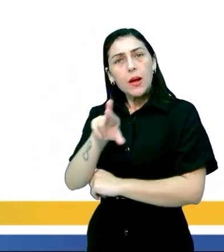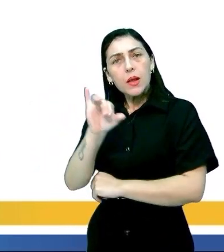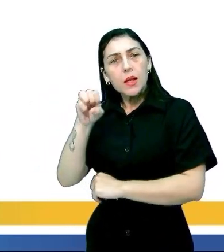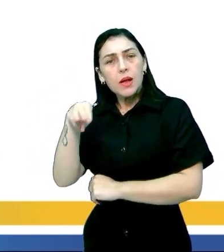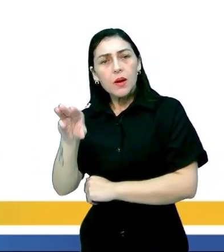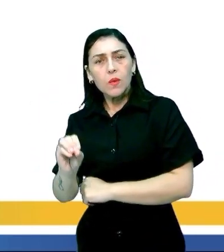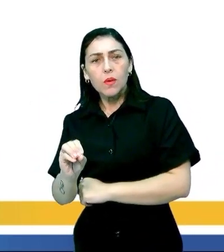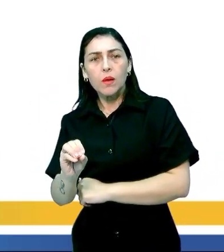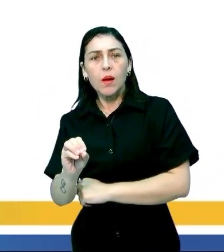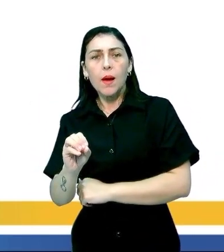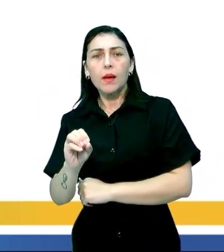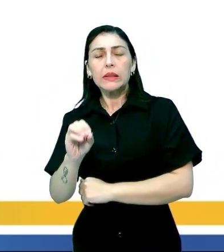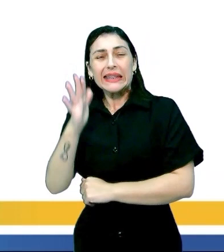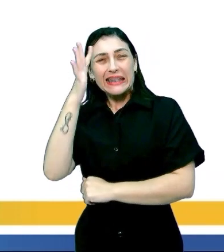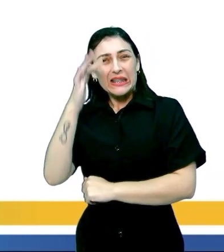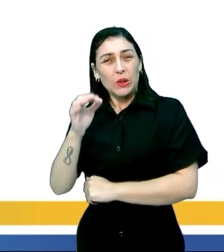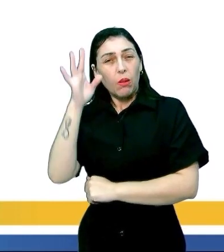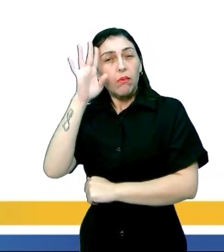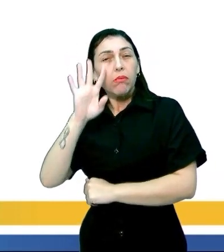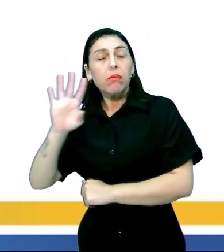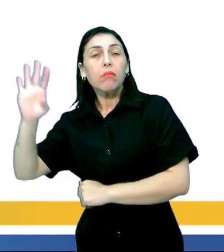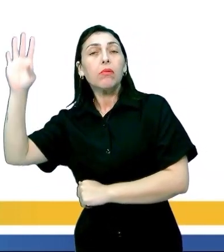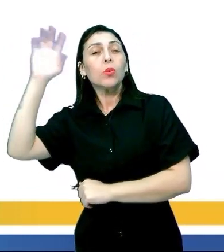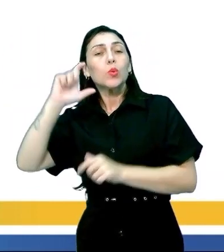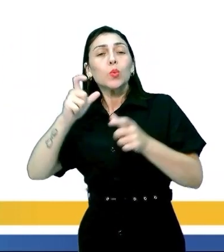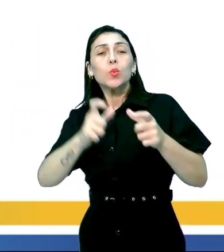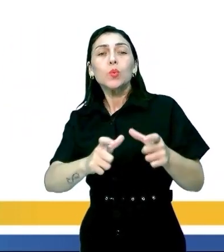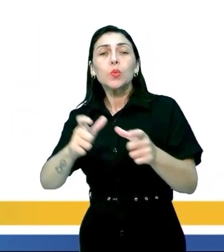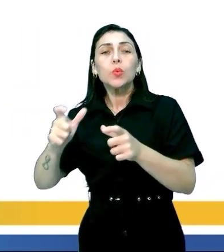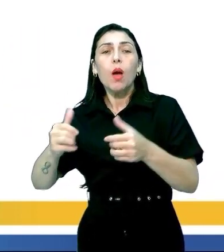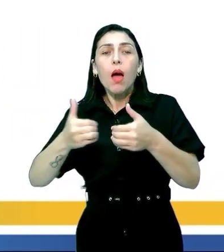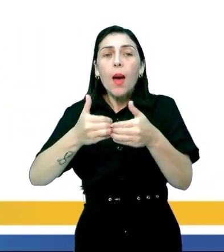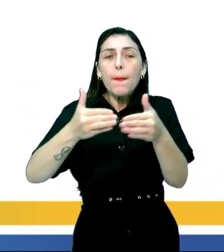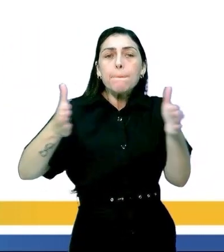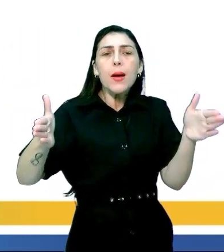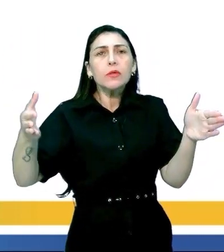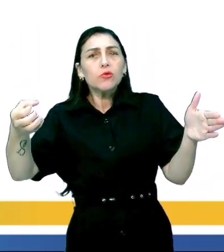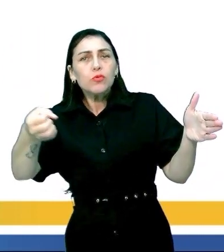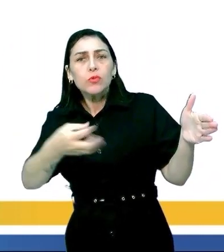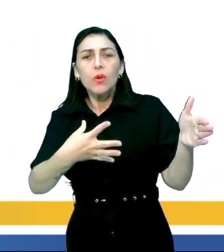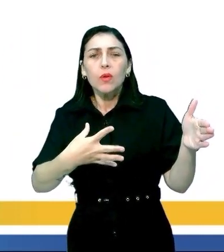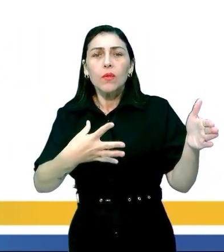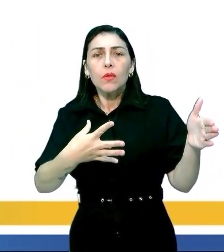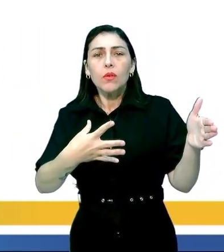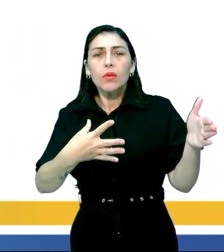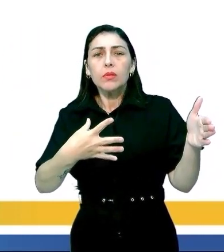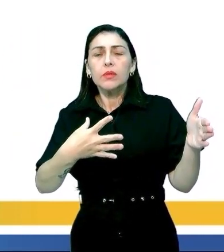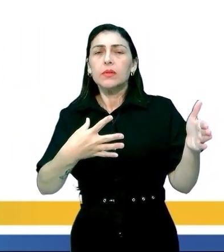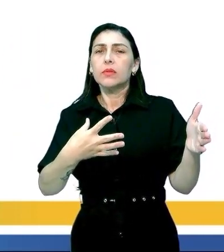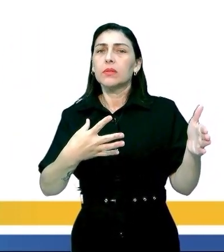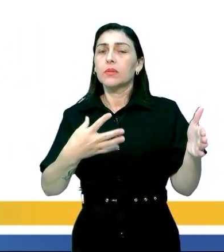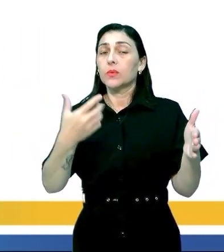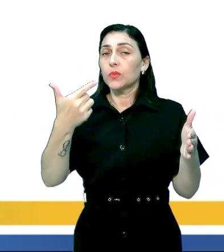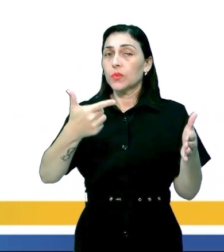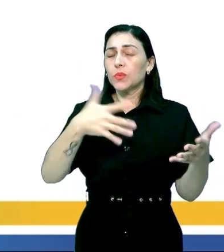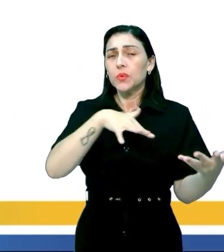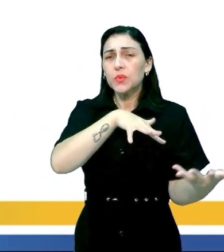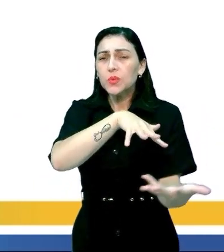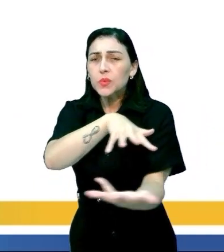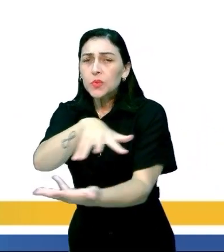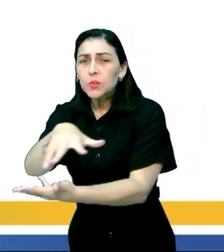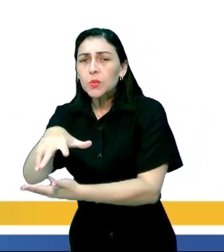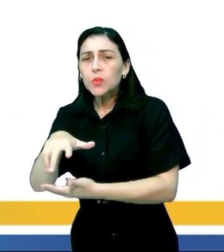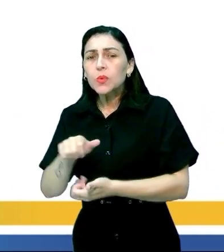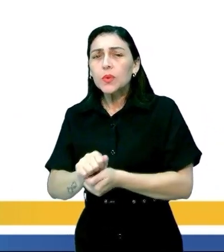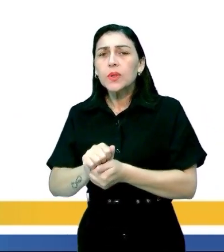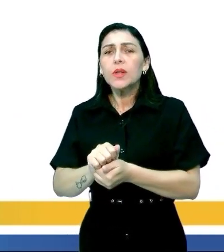Mariano. Aposto que está sonhando com locais abertos de novo. Na cena do meio. Se